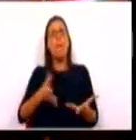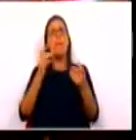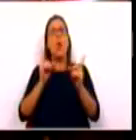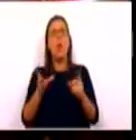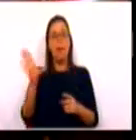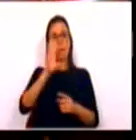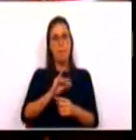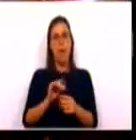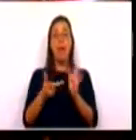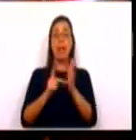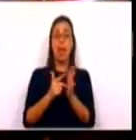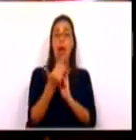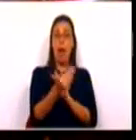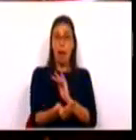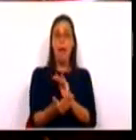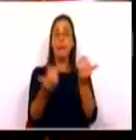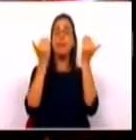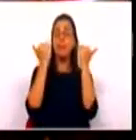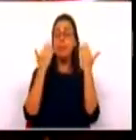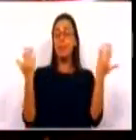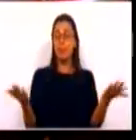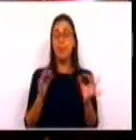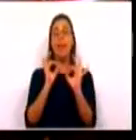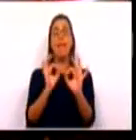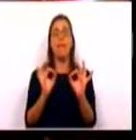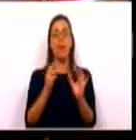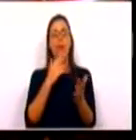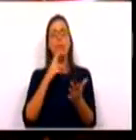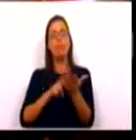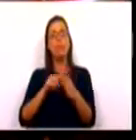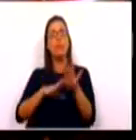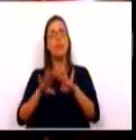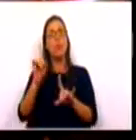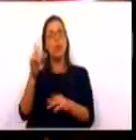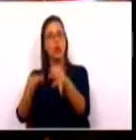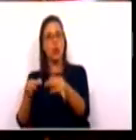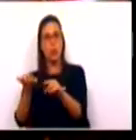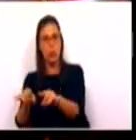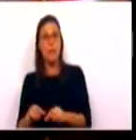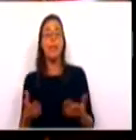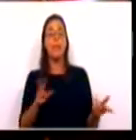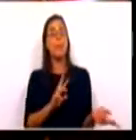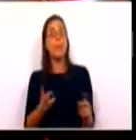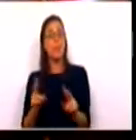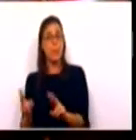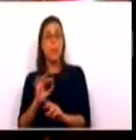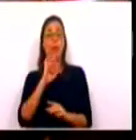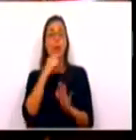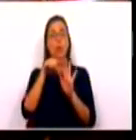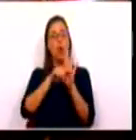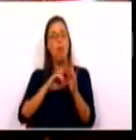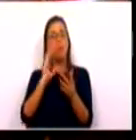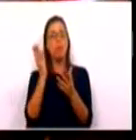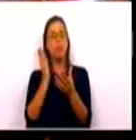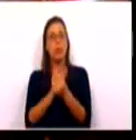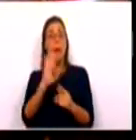maior presença das tecnologias de informação ao serviço da realização da justiça. As alterações ao Código de Processo